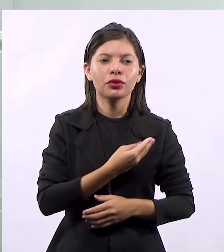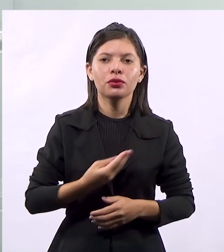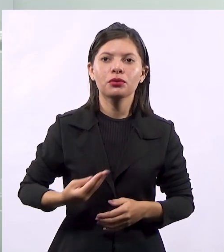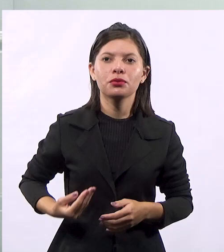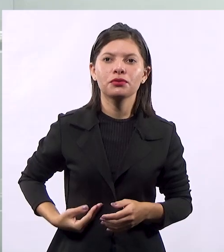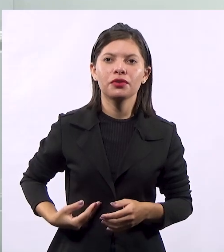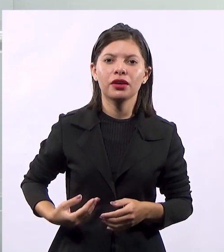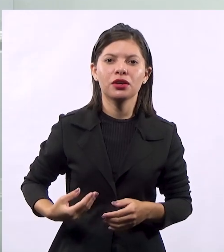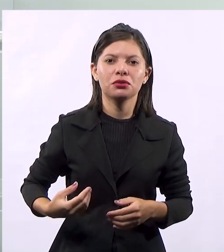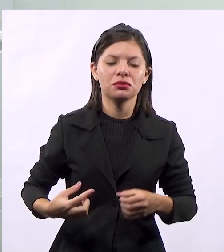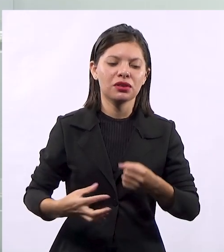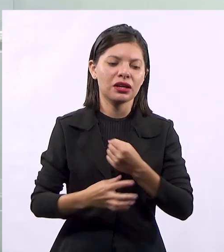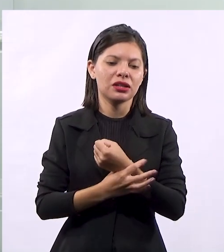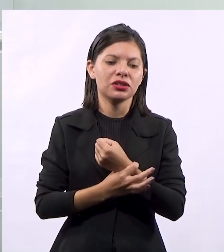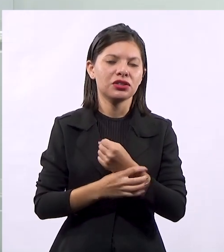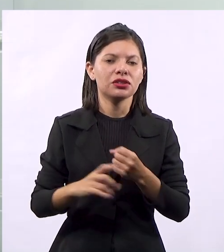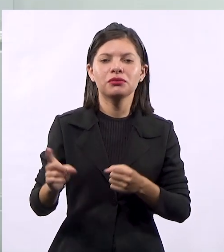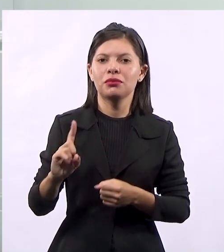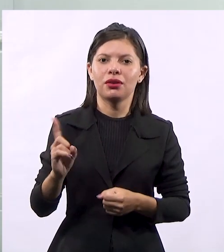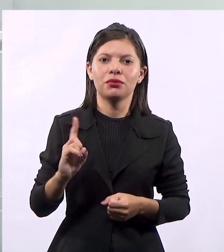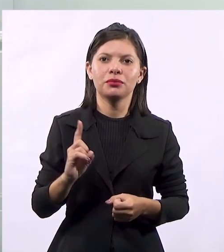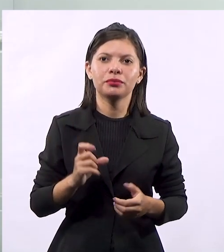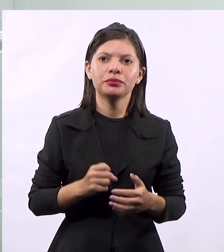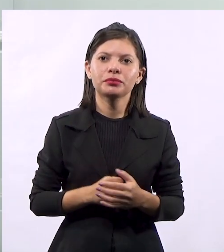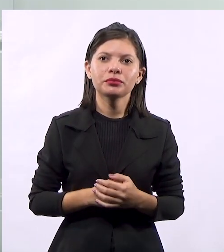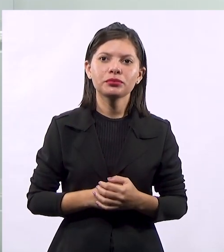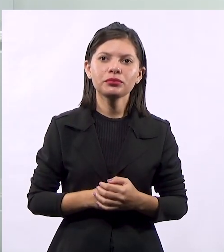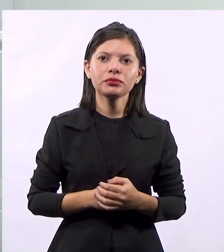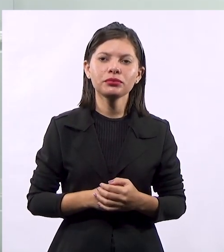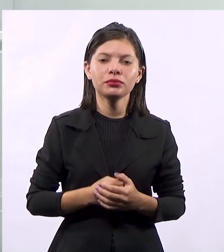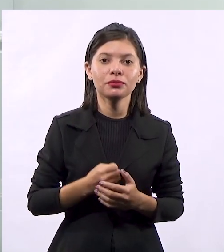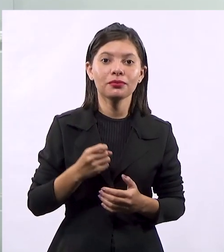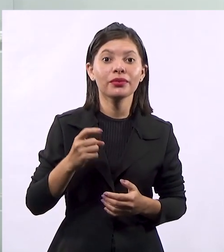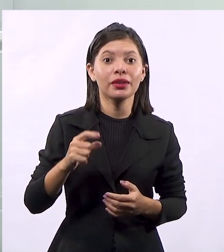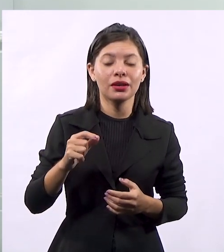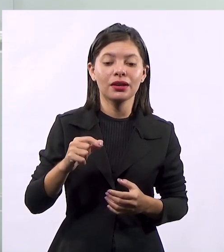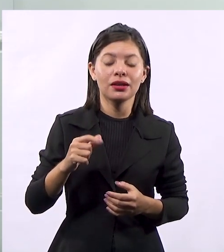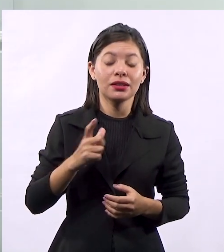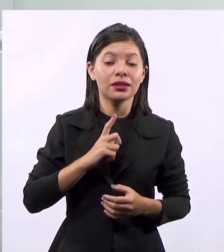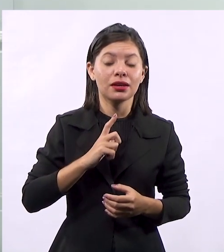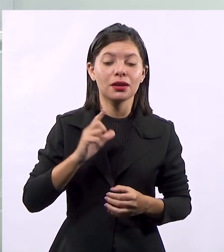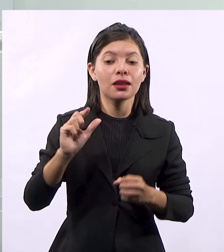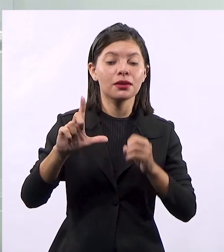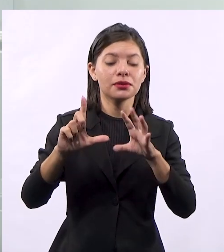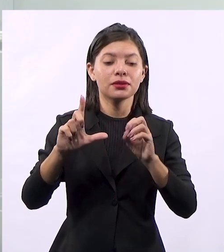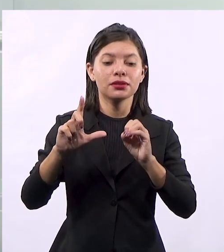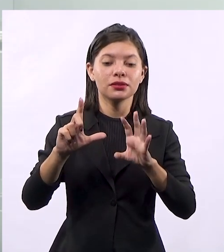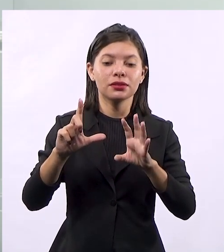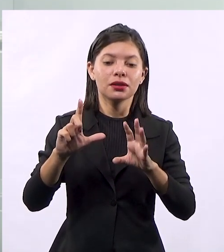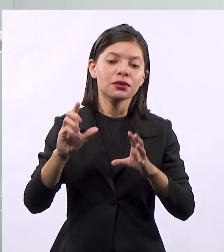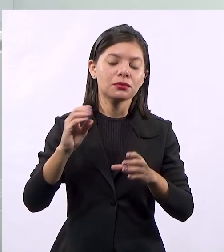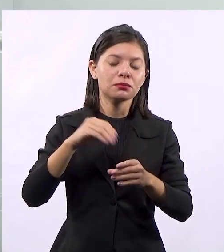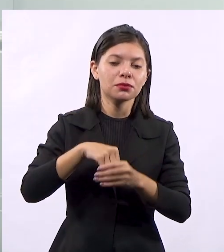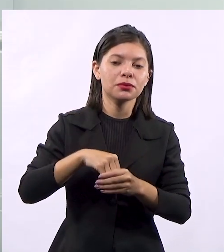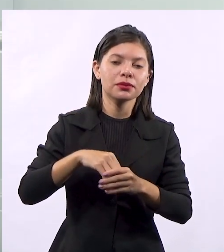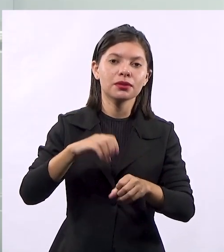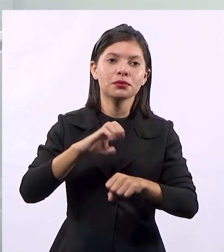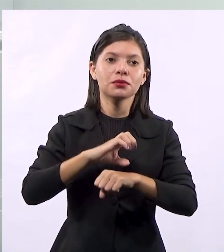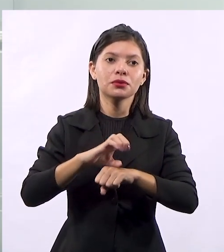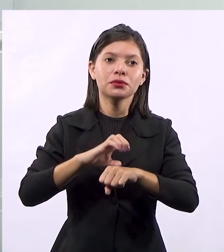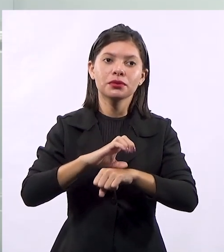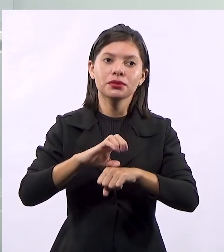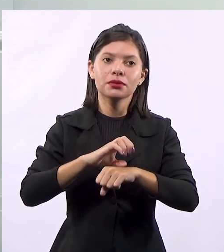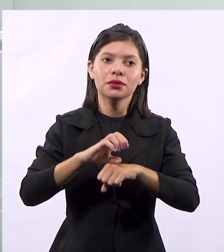às vezes, a estrutura de Estado, ela não vai trabalhar para garantir aquele direito. Portanto, ou